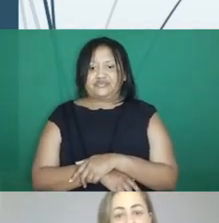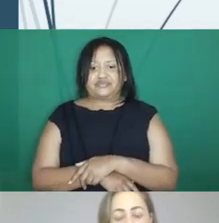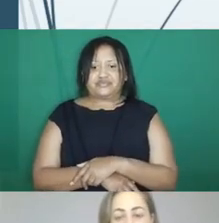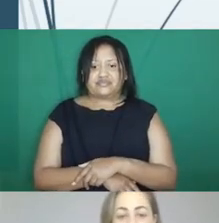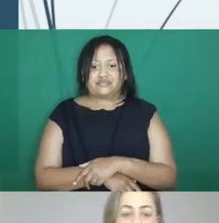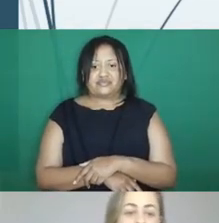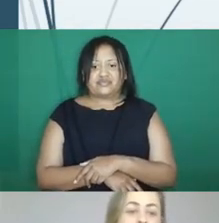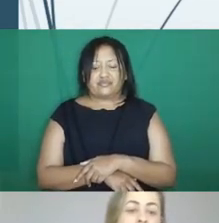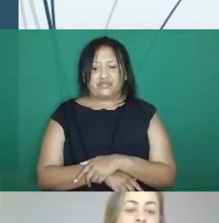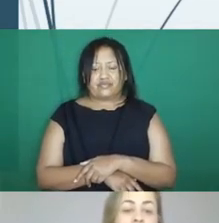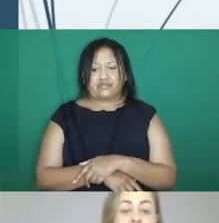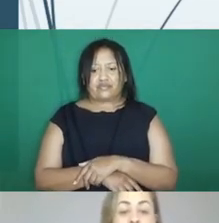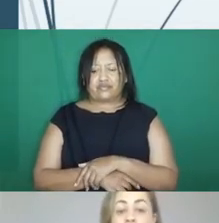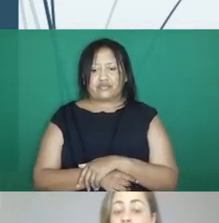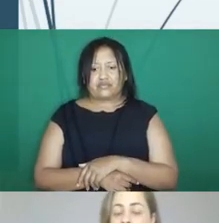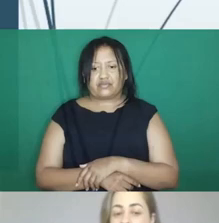no estilo de funcionar